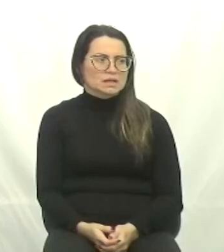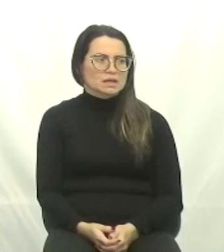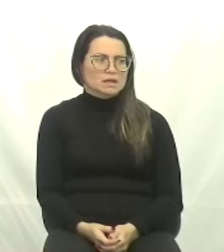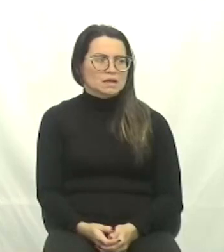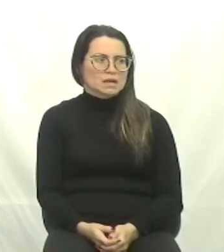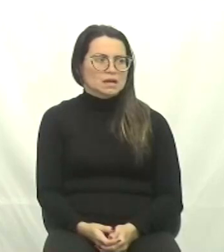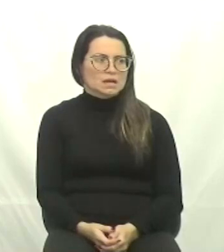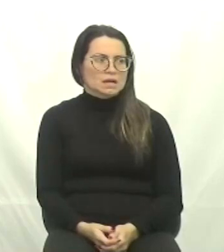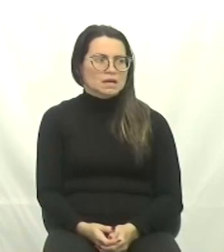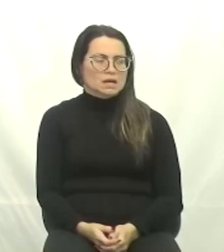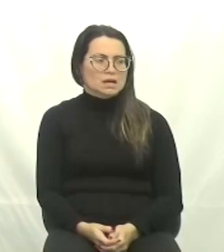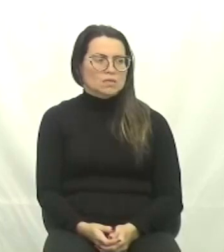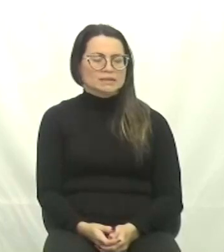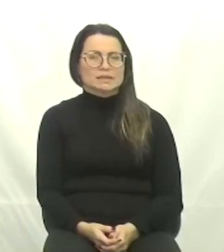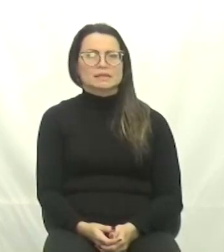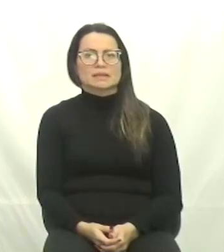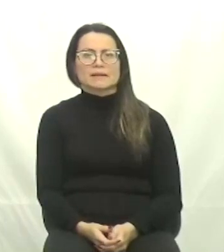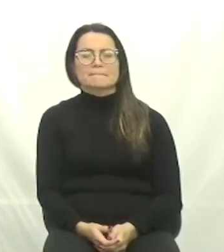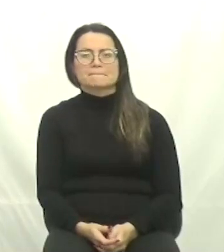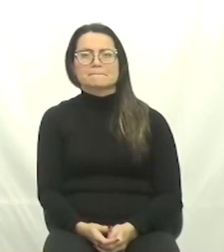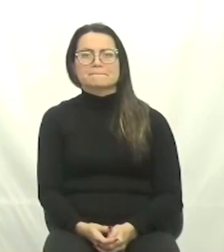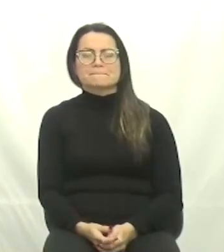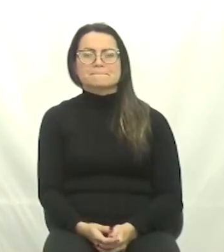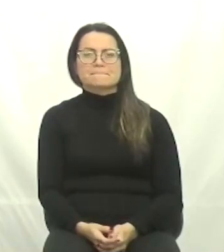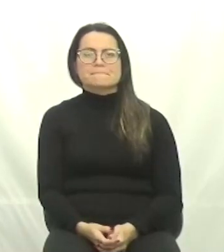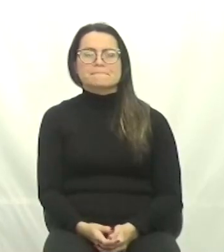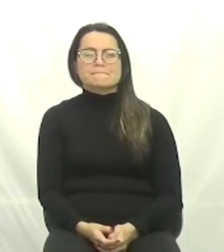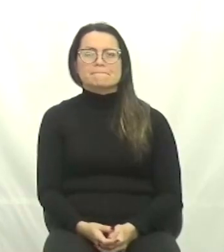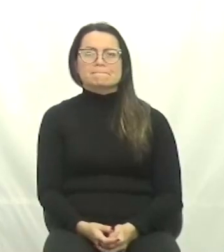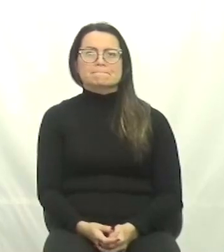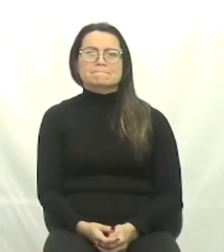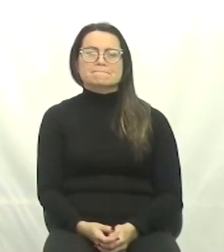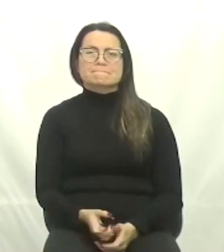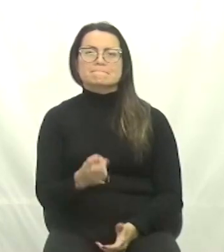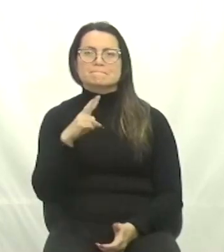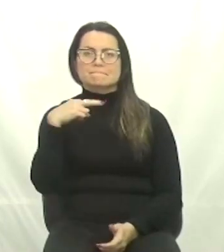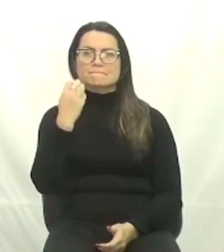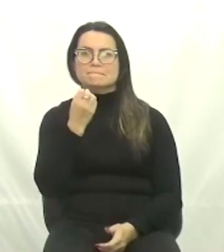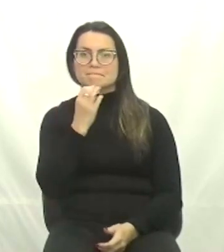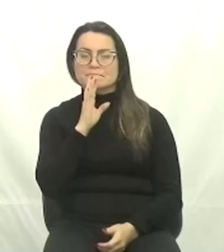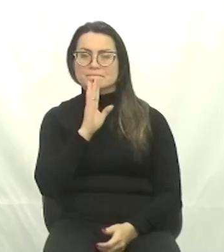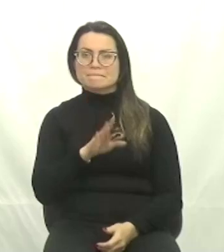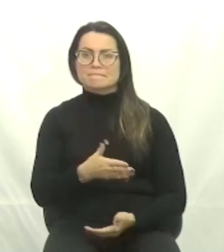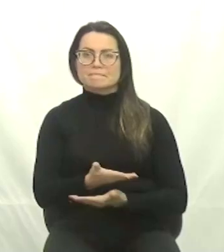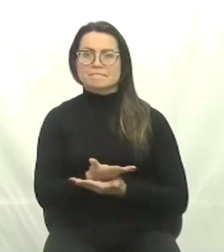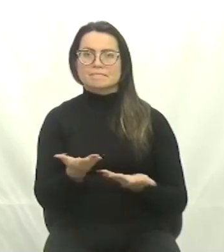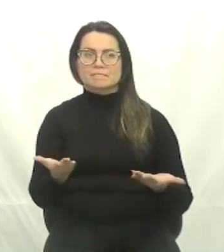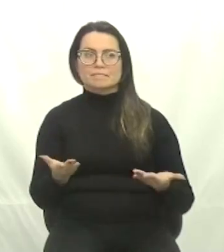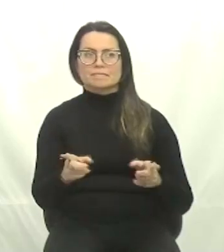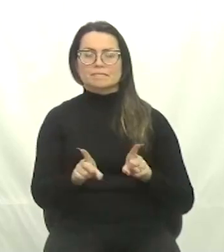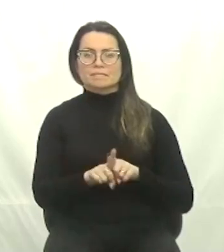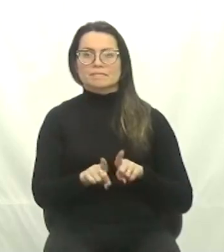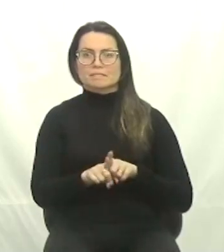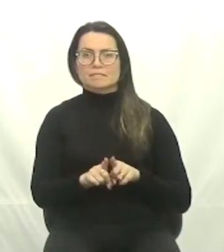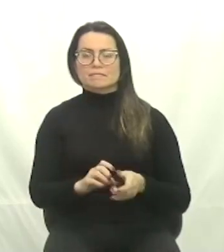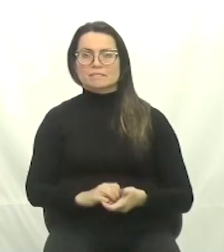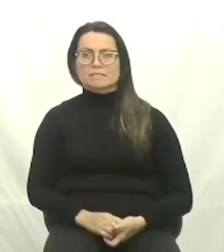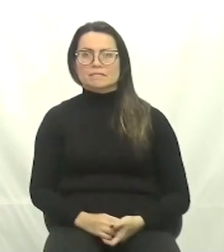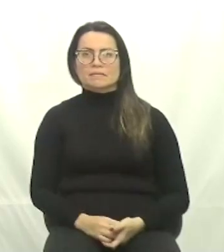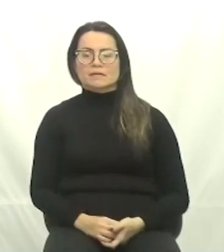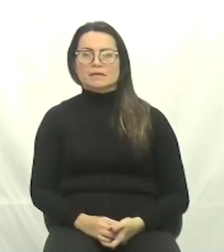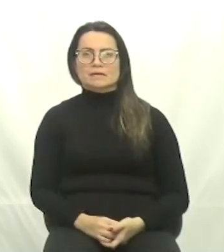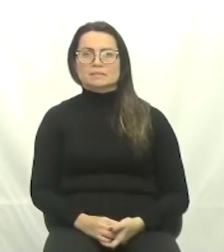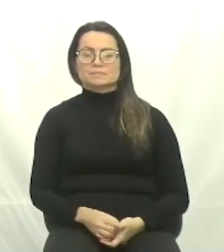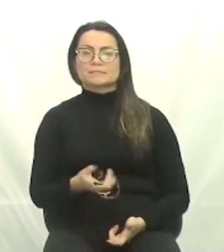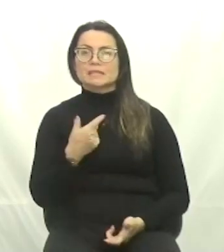Presidente, demais membros da mesa, colegas vereadoras, vereadores, muito boa tarde a toda a nossa audiência também. Eu só quero